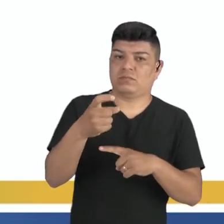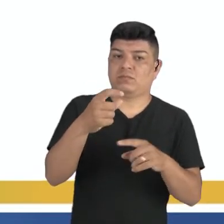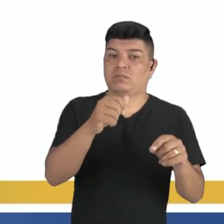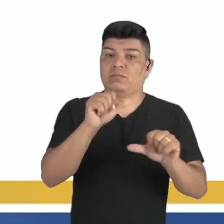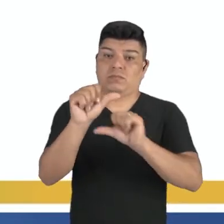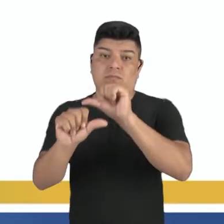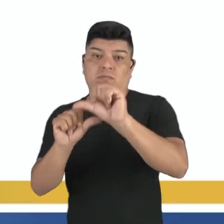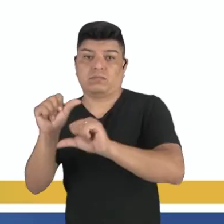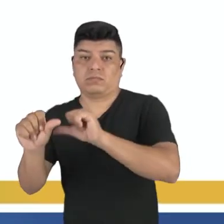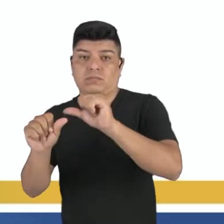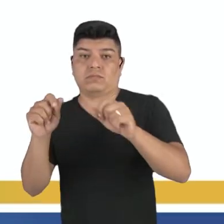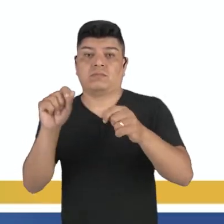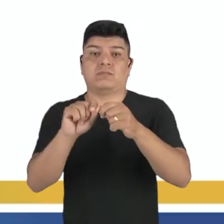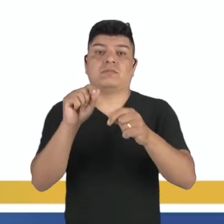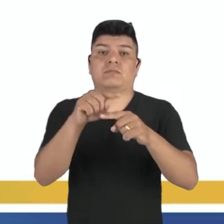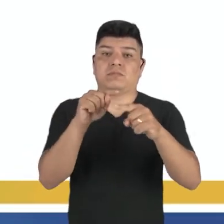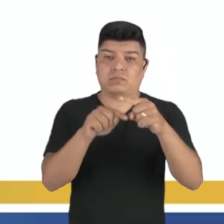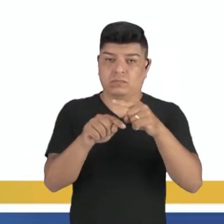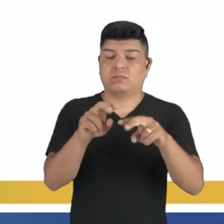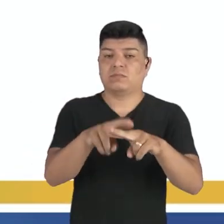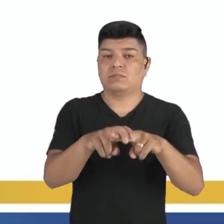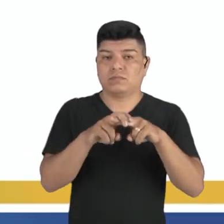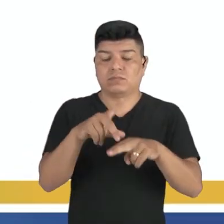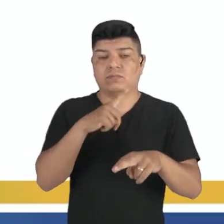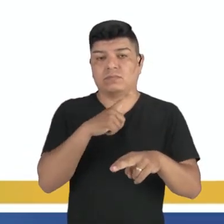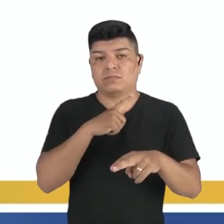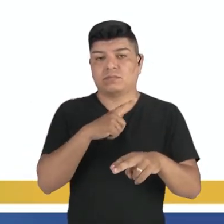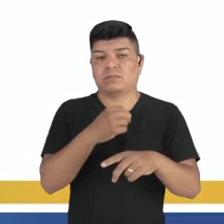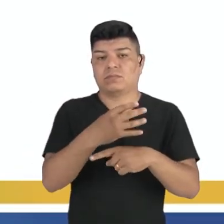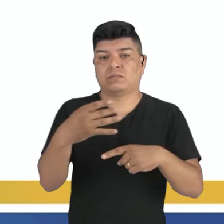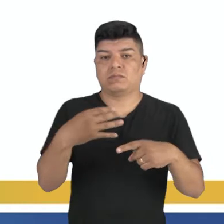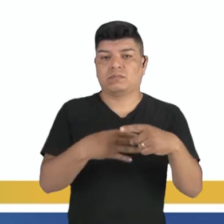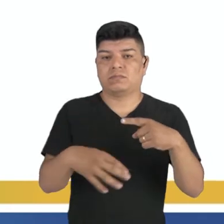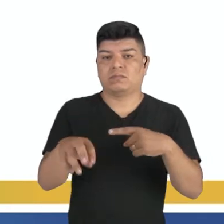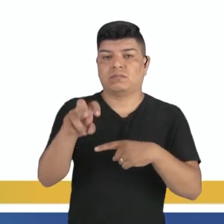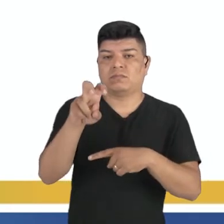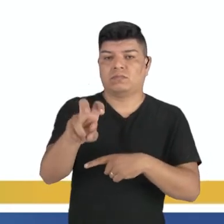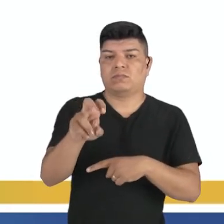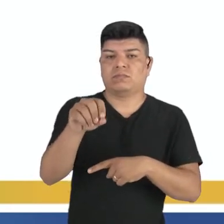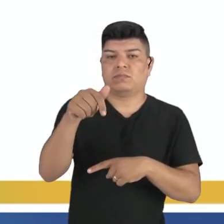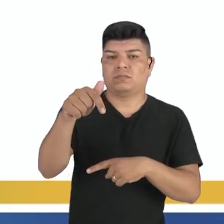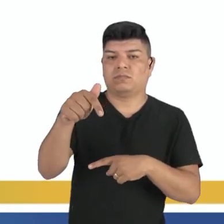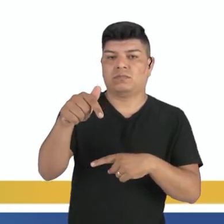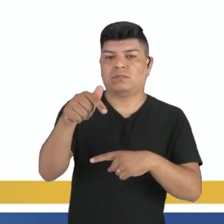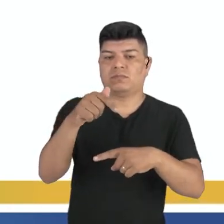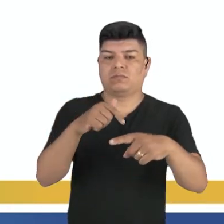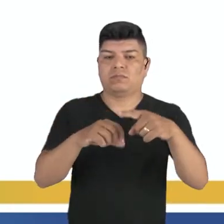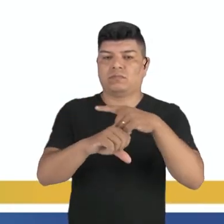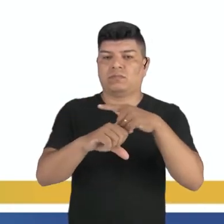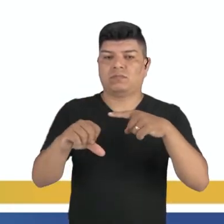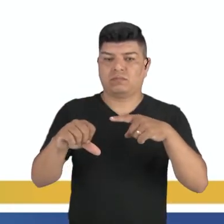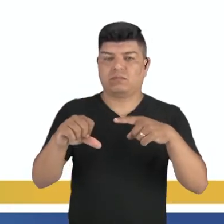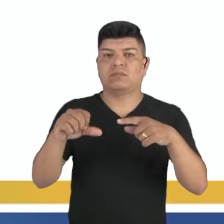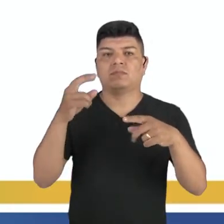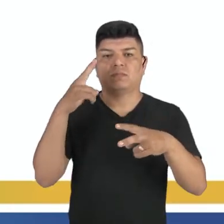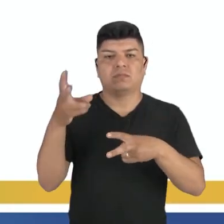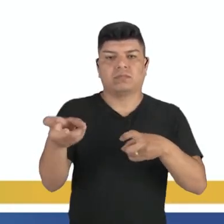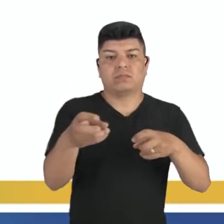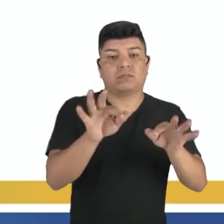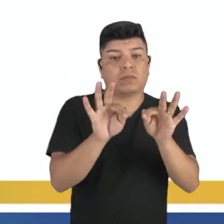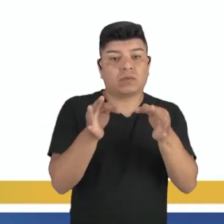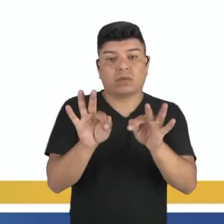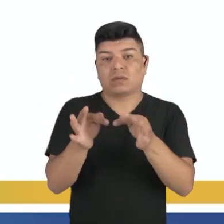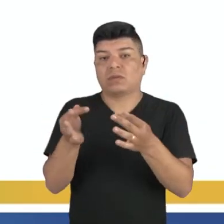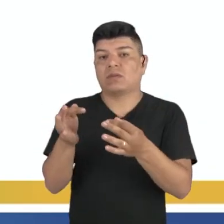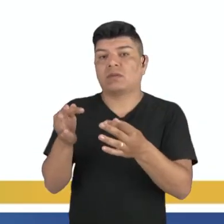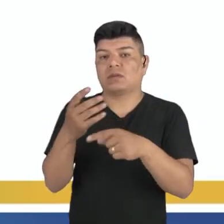outro lado, realizando o processo de divisão. Então, nós temos a fração 507 sobre 99, né?